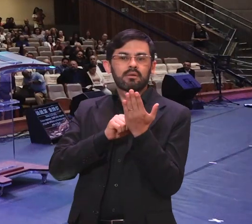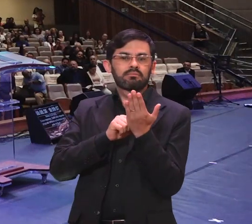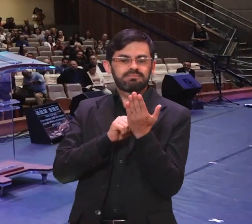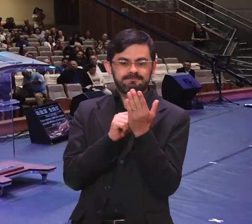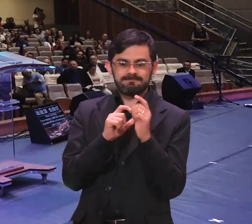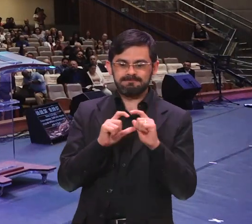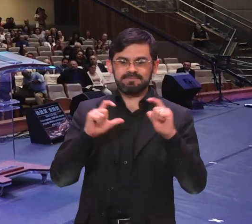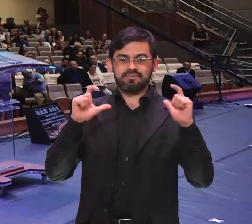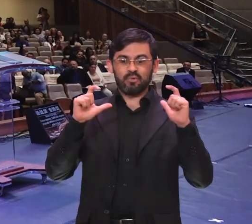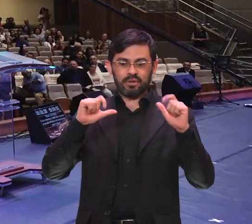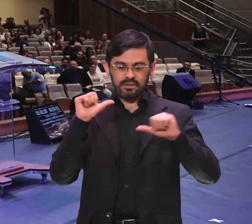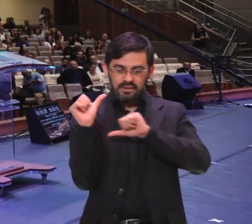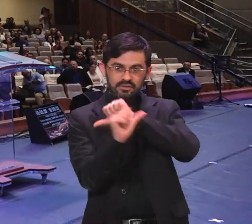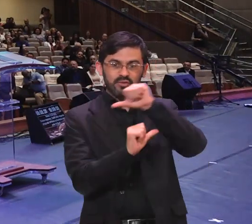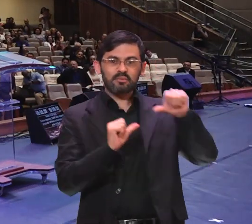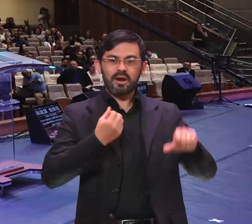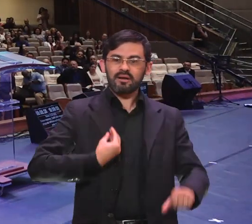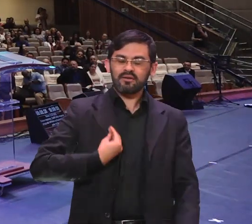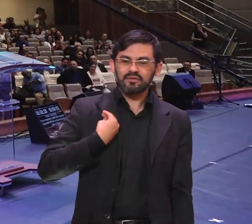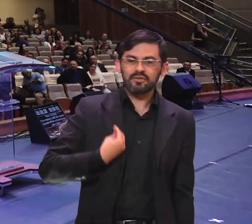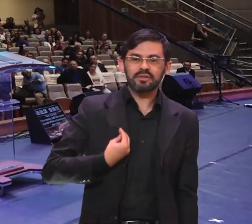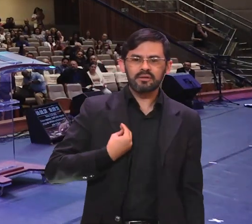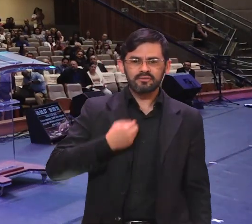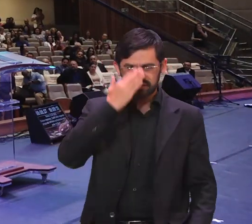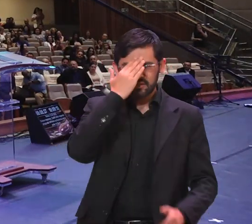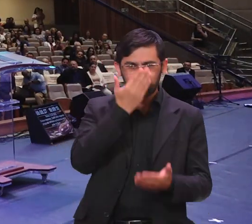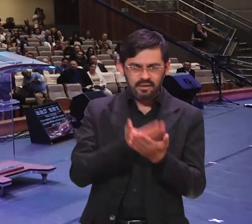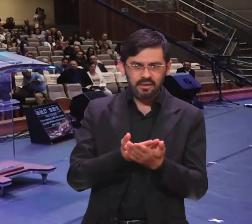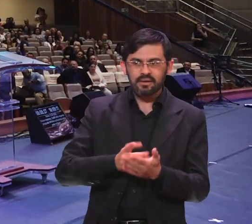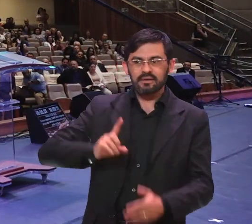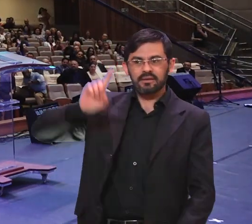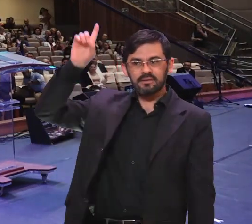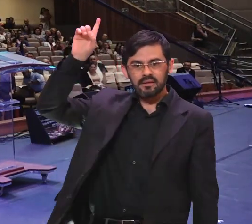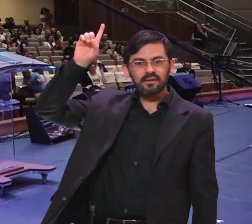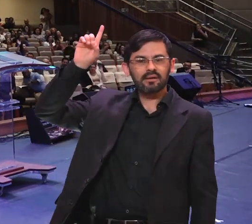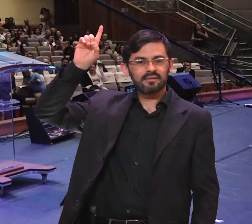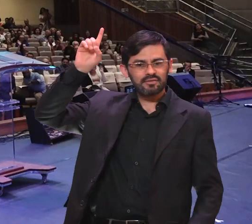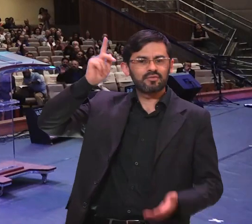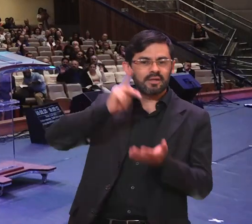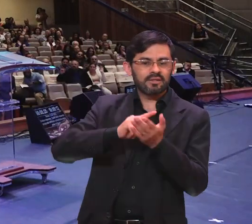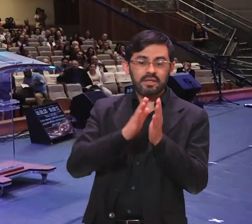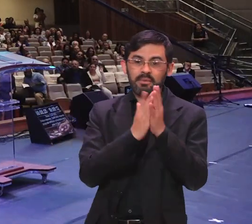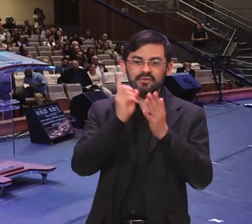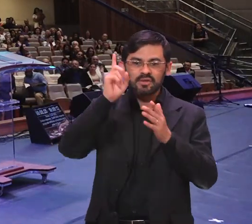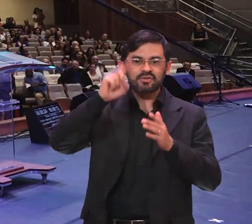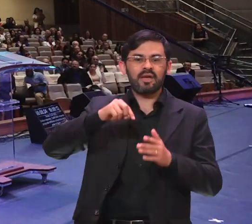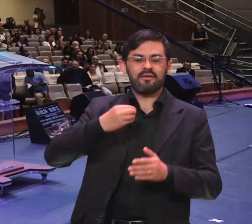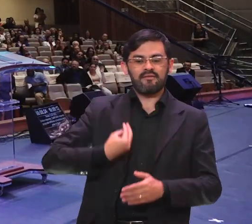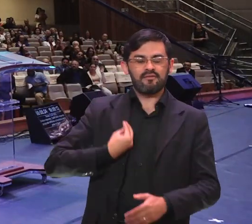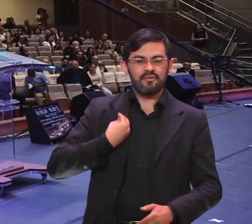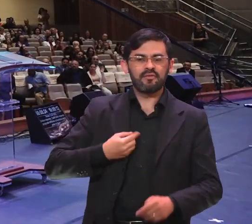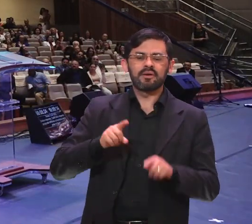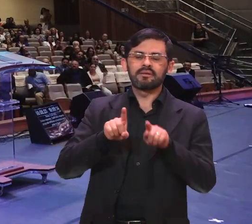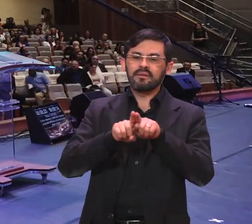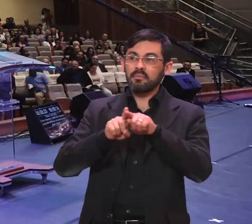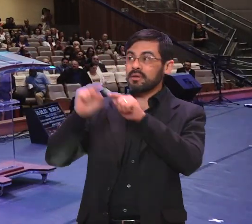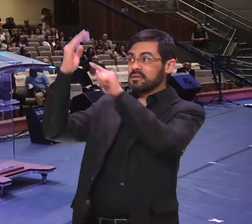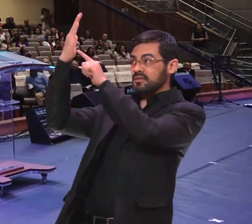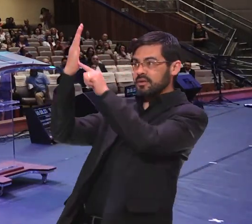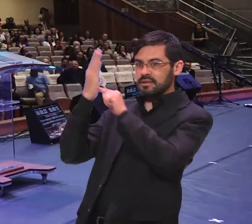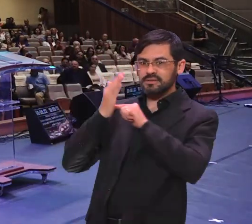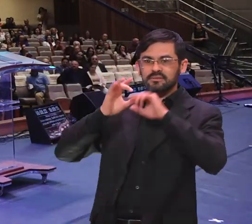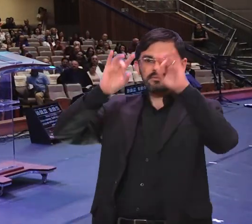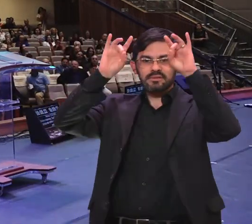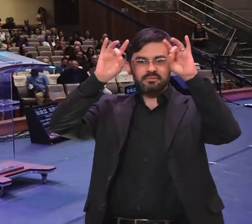vão transformar a sua vida. Quem crê que a palavra de Deus é viva, mas é uma revelação especial? Você